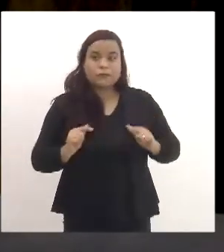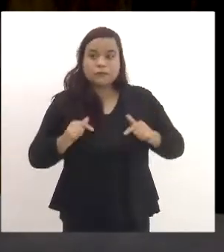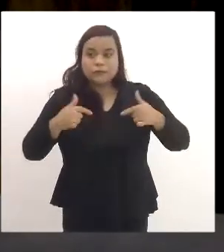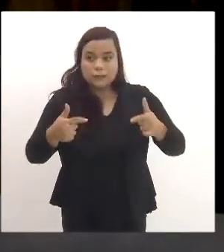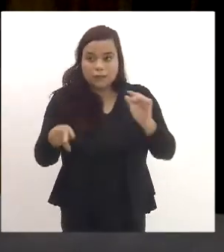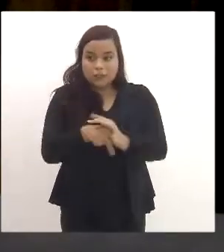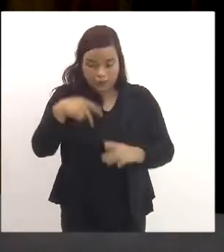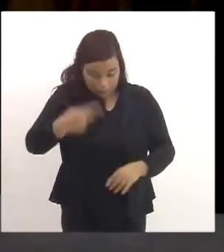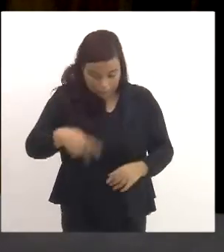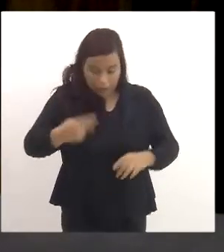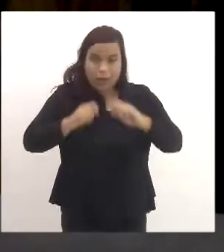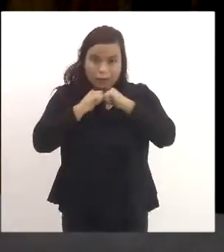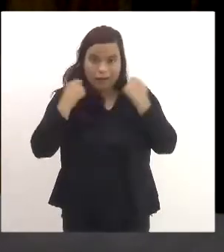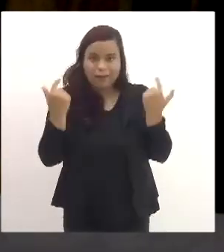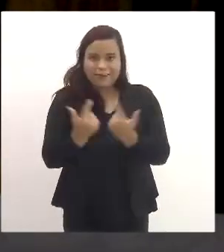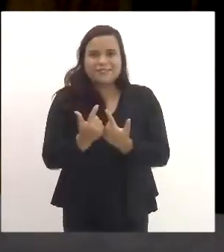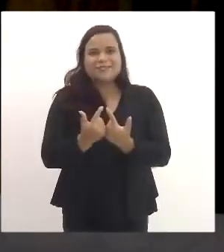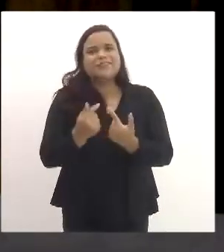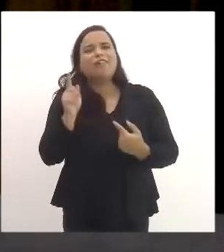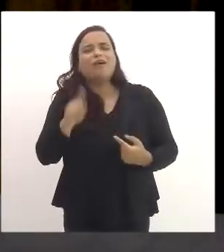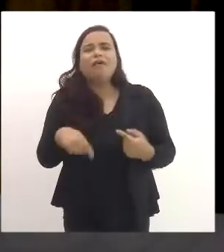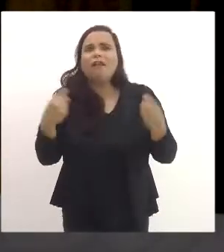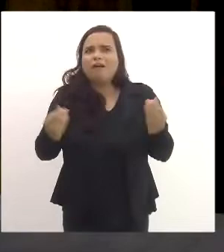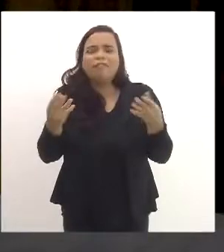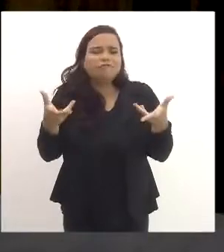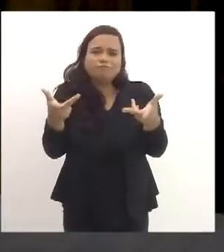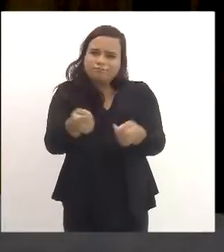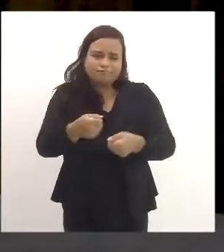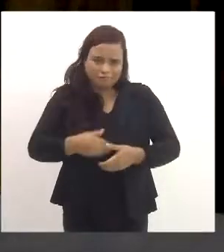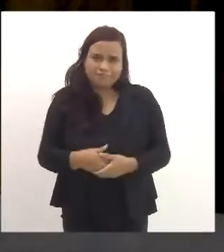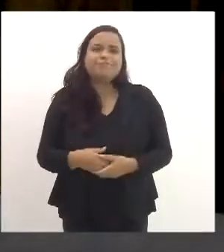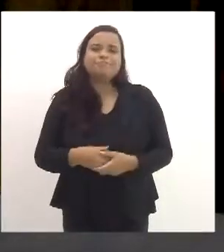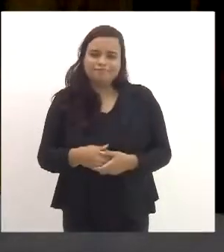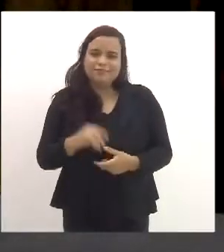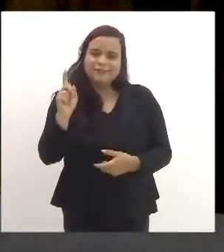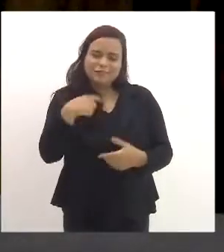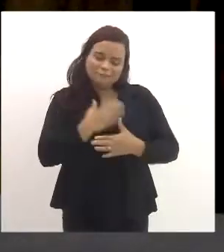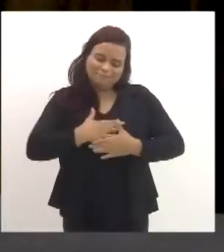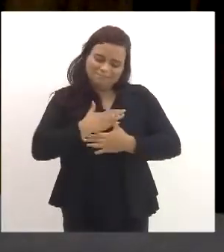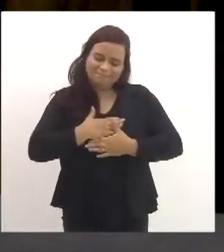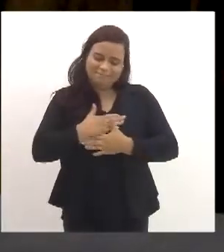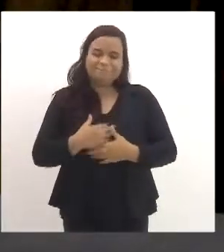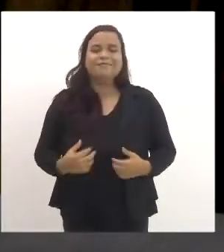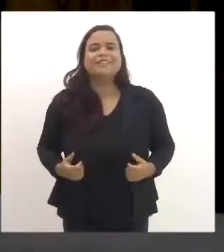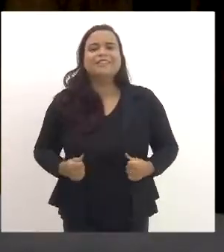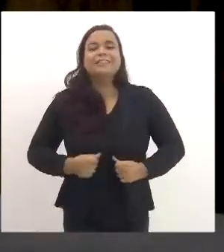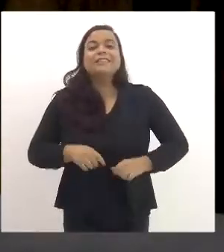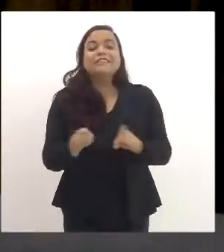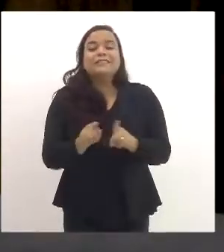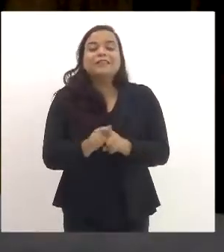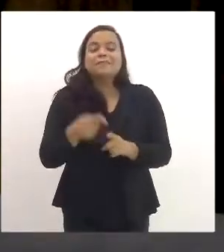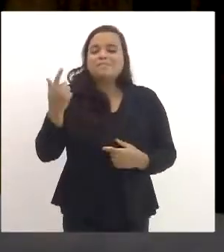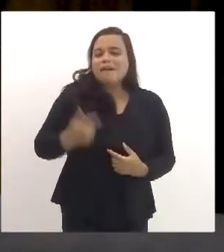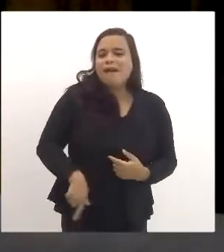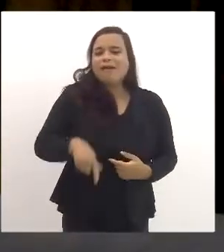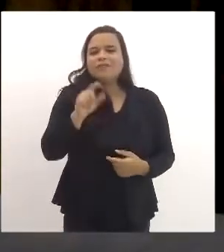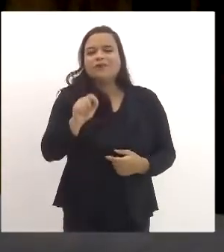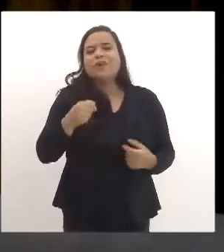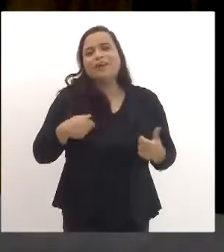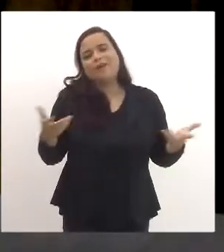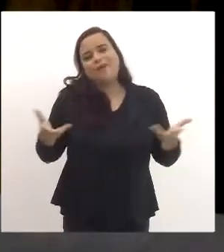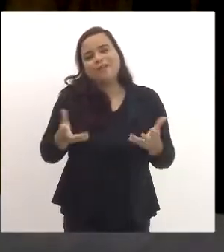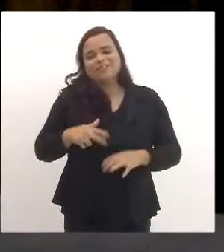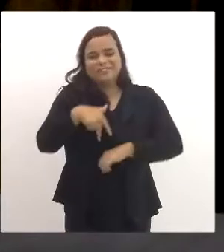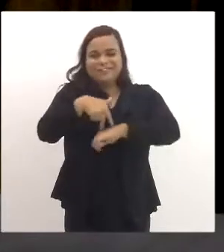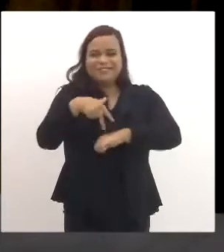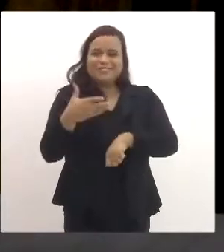Alerj foi excelente, muito nos honra, E mais honrada ainda fiquei em poder estar aqui